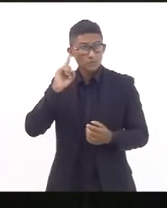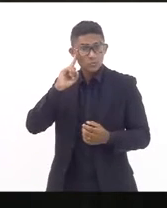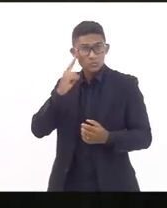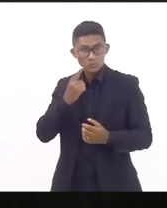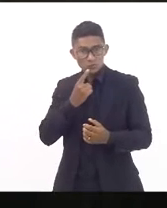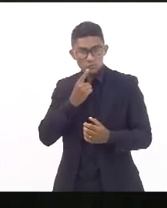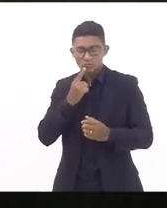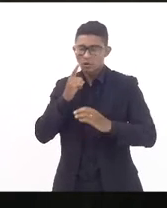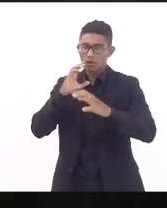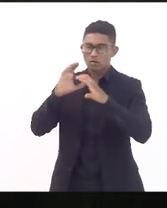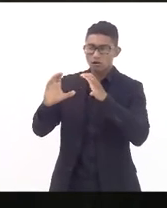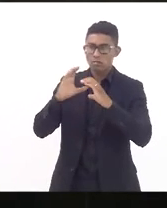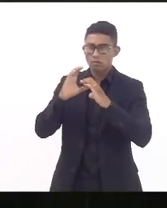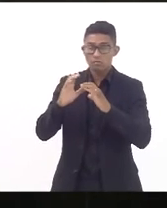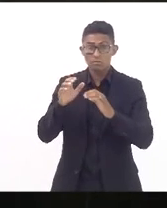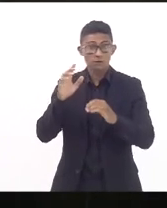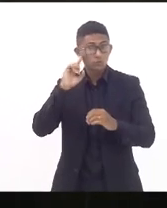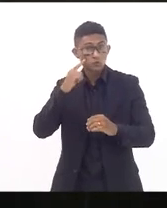nossa voz